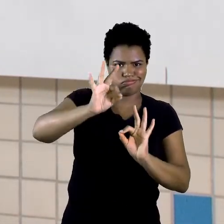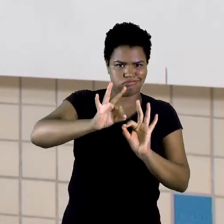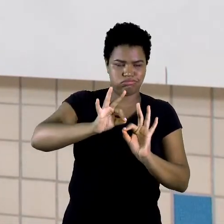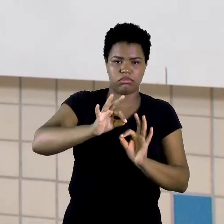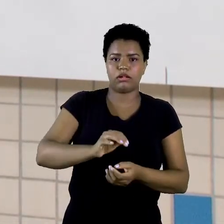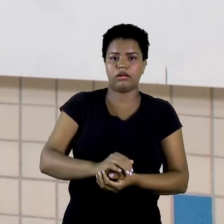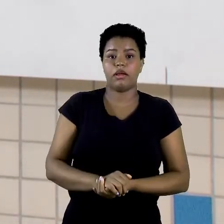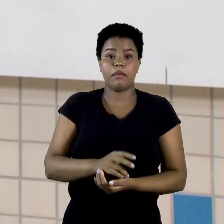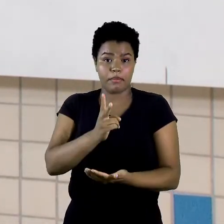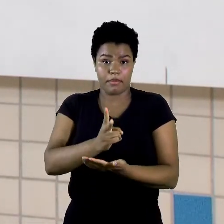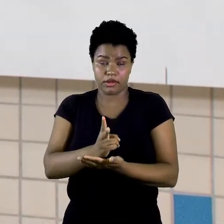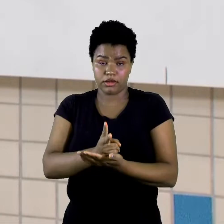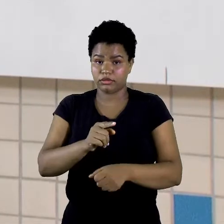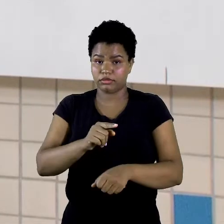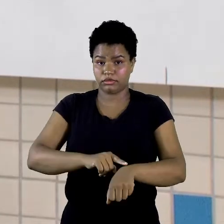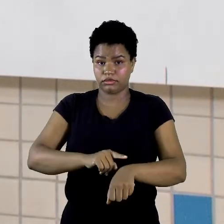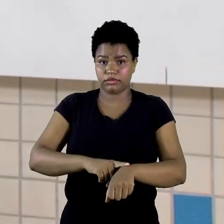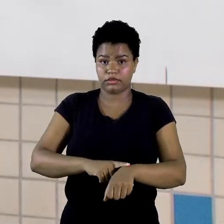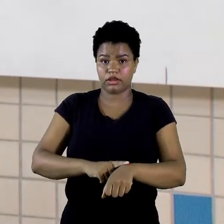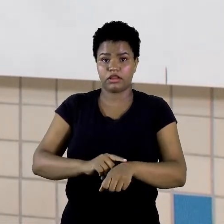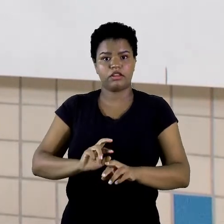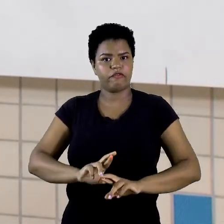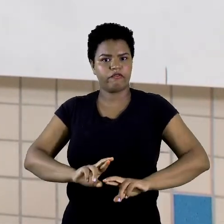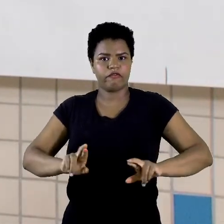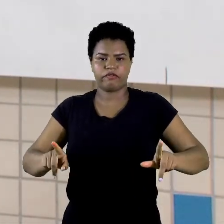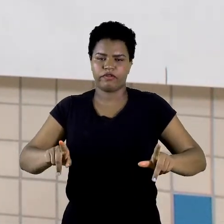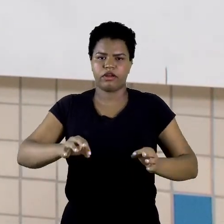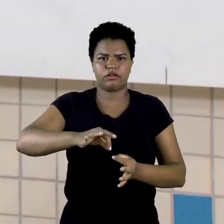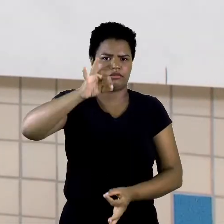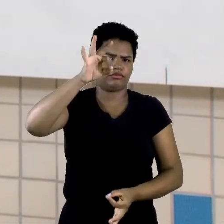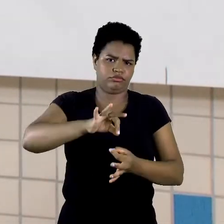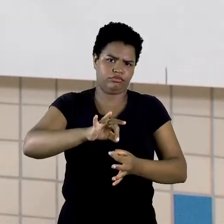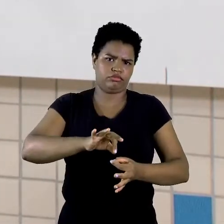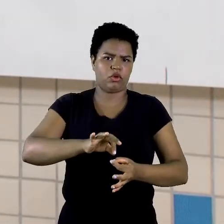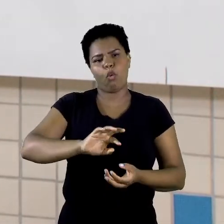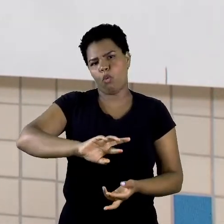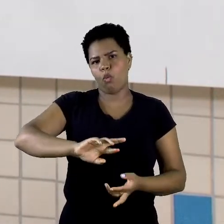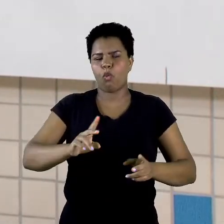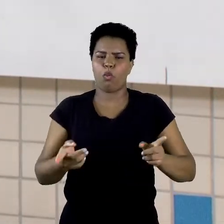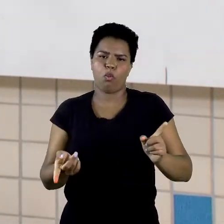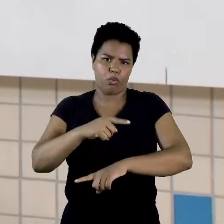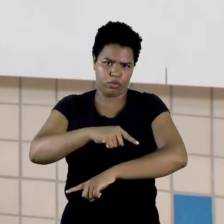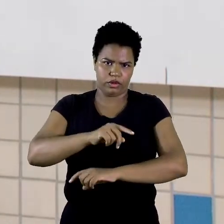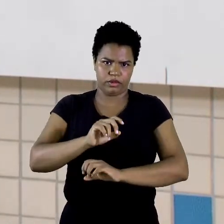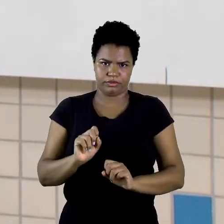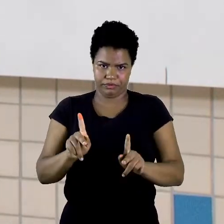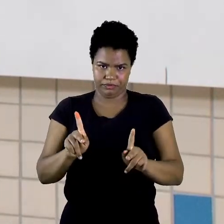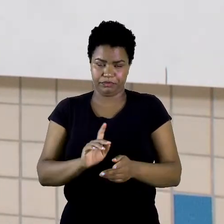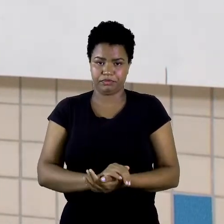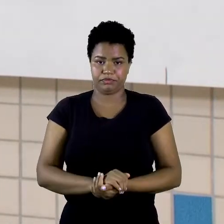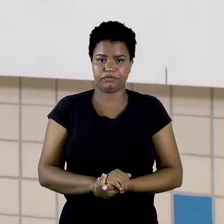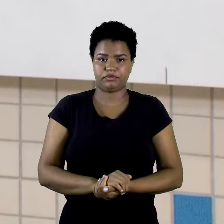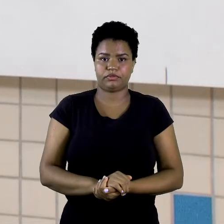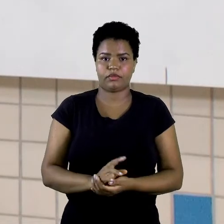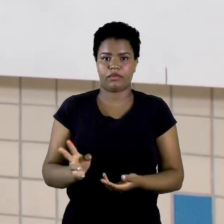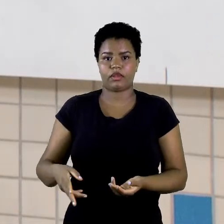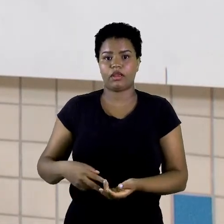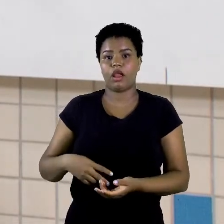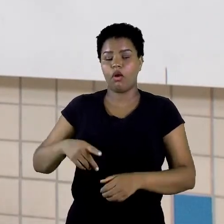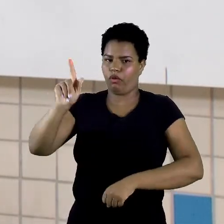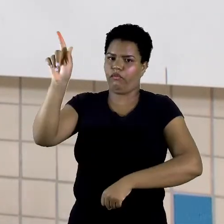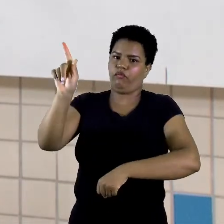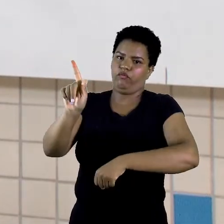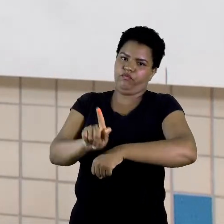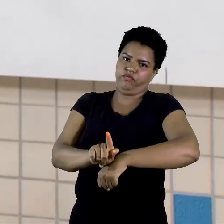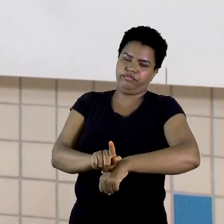instante se consideradas diferentes latitudes, ou vice-versa, ok? Agora nós vamos falar sobre a força